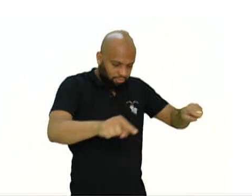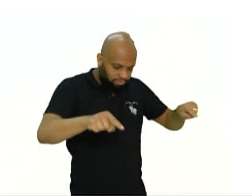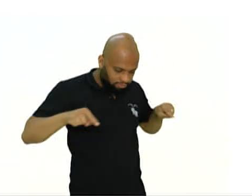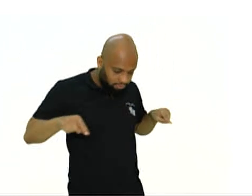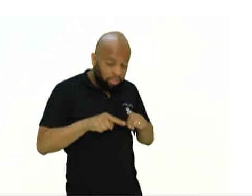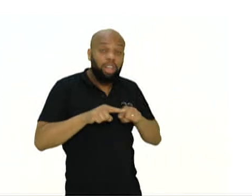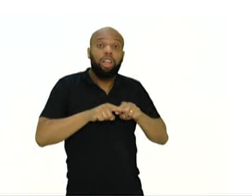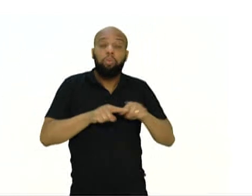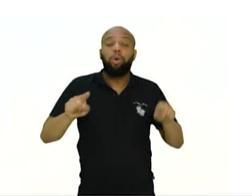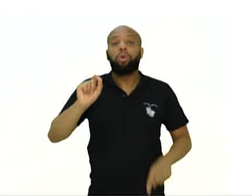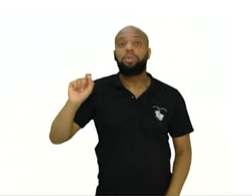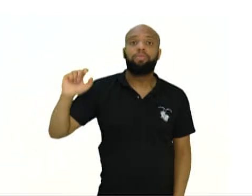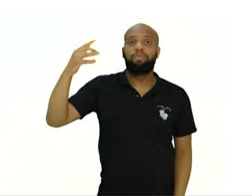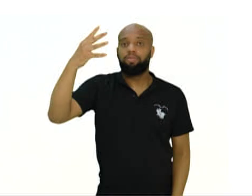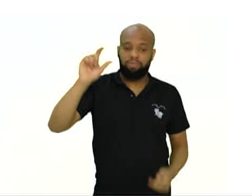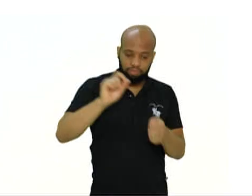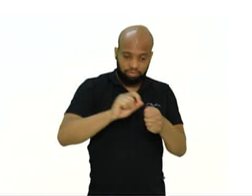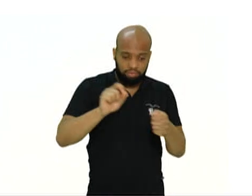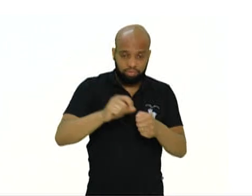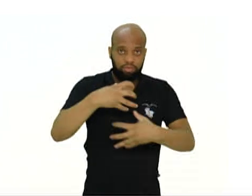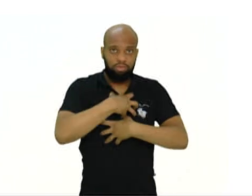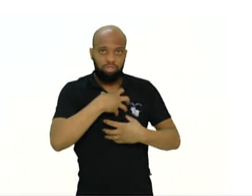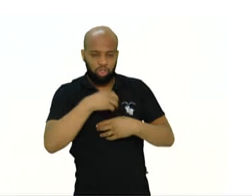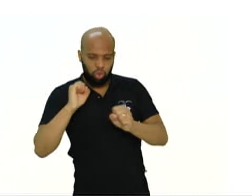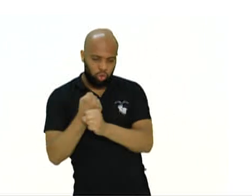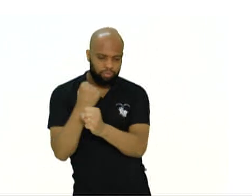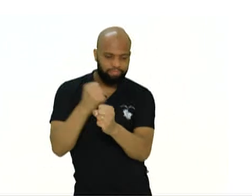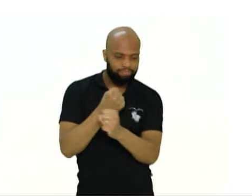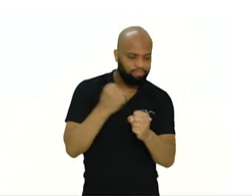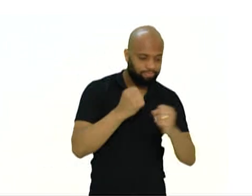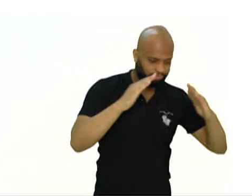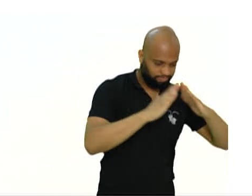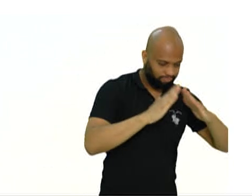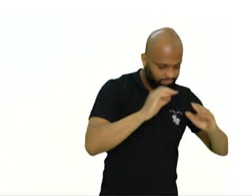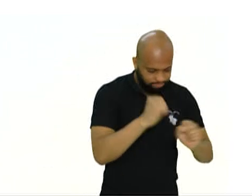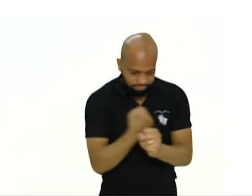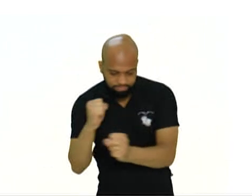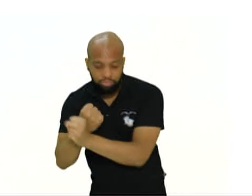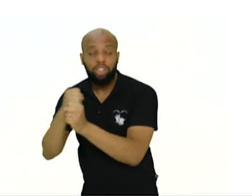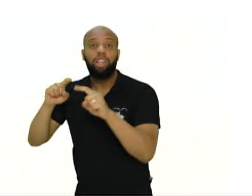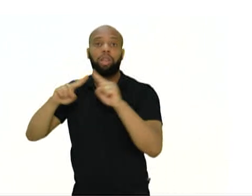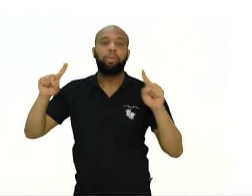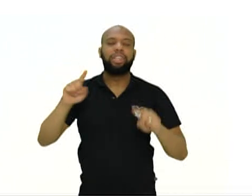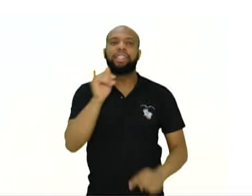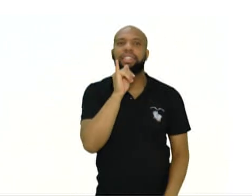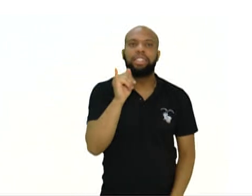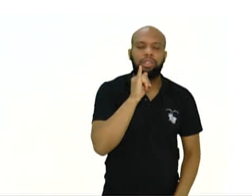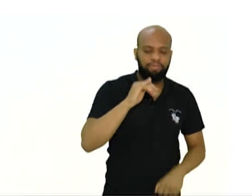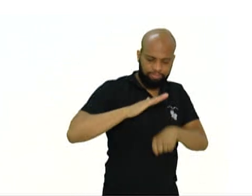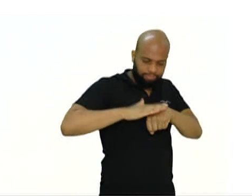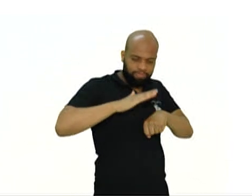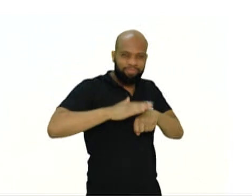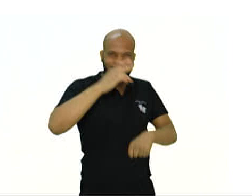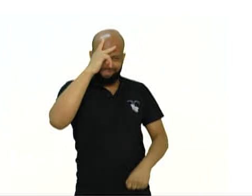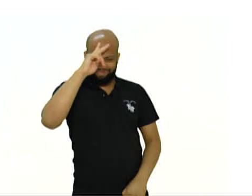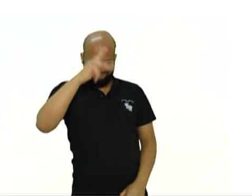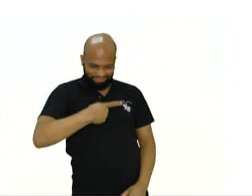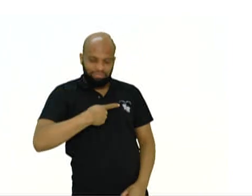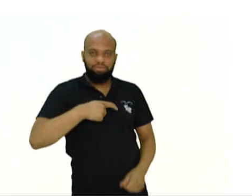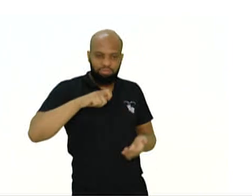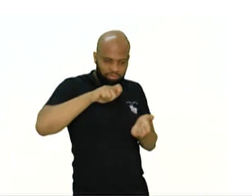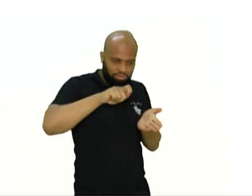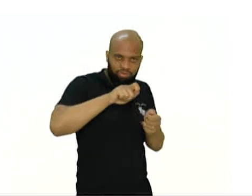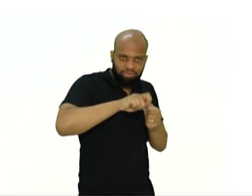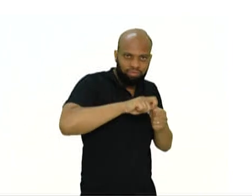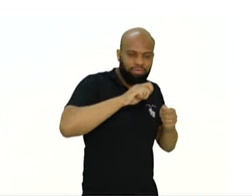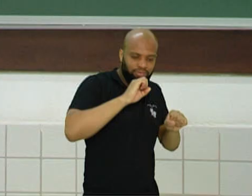Mas ela acaba construindo as suas casas ali, né? Muitas vezes o próprio morador constrói, ou muitas